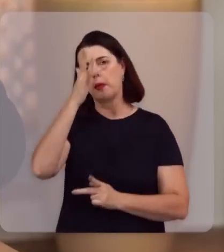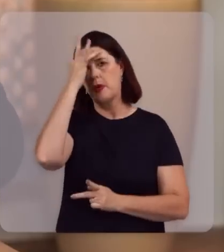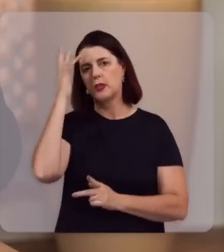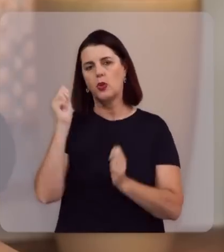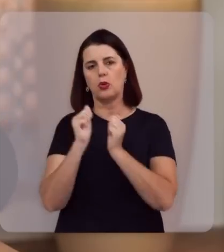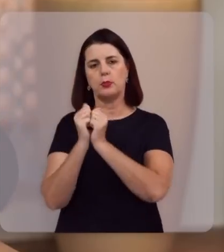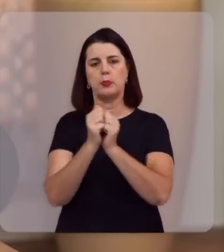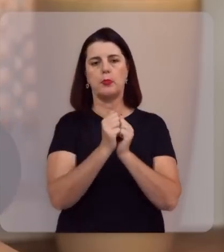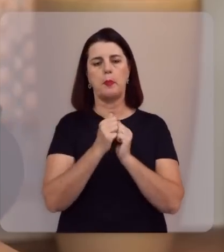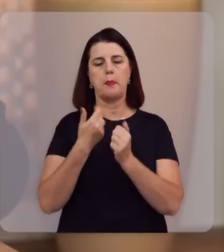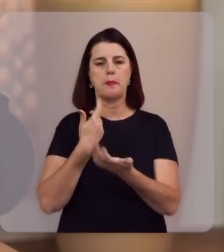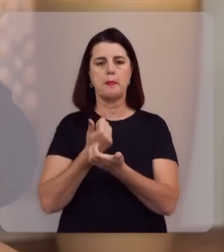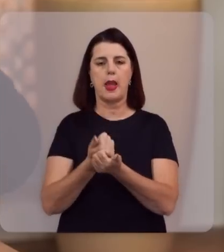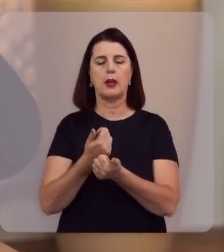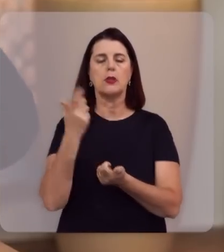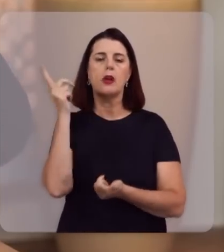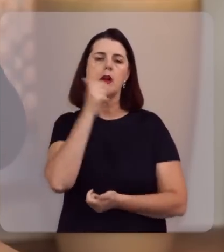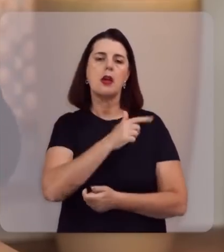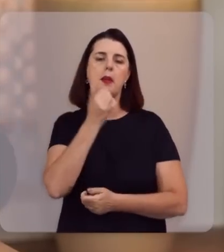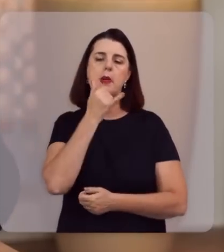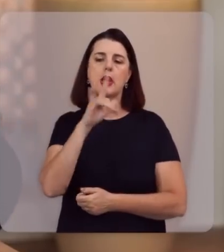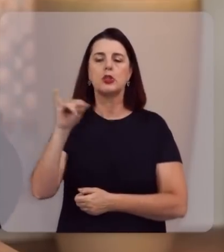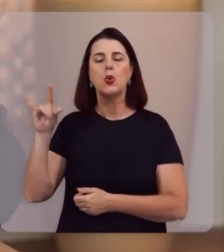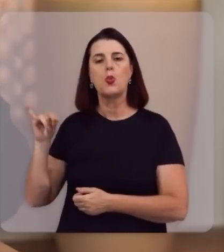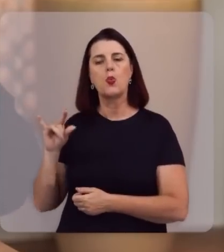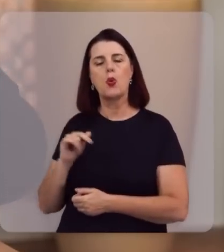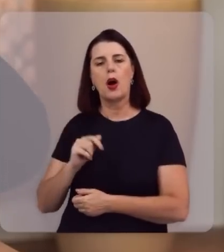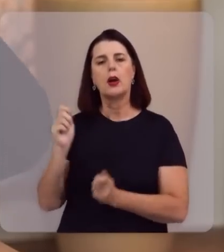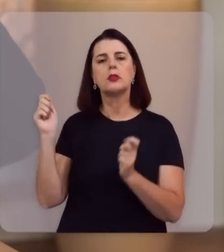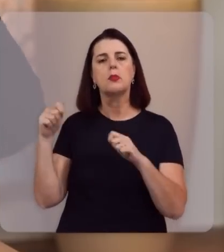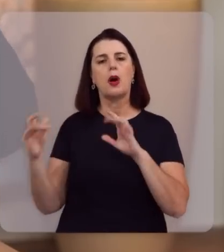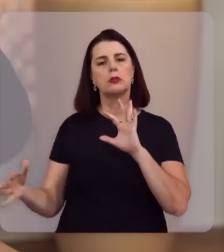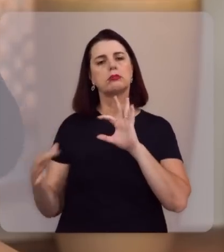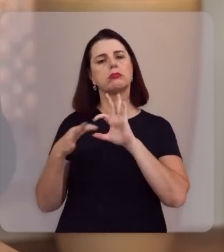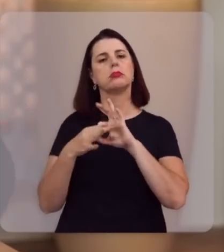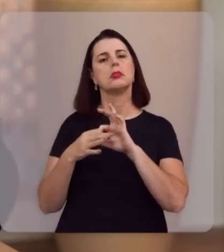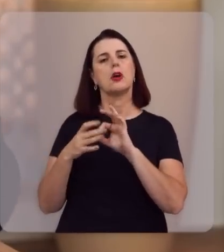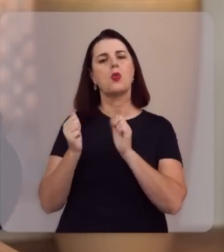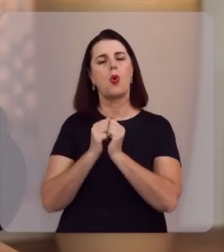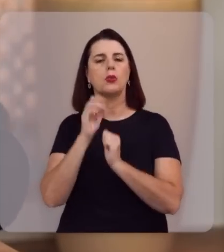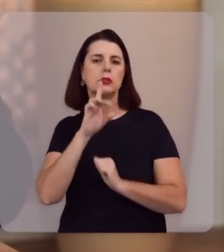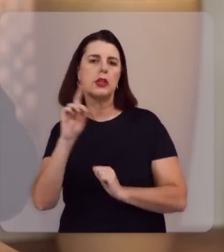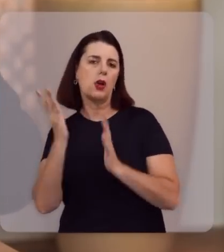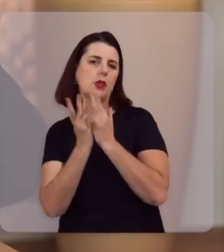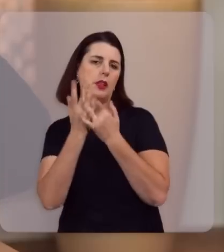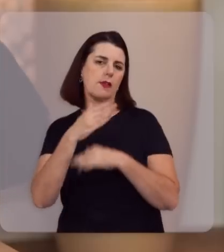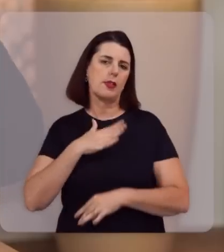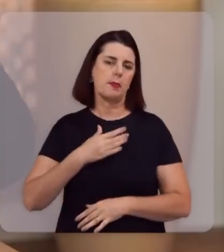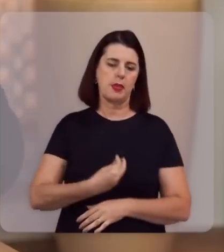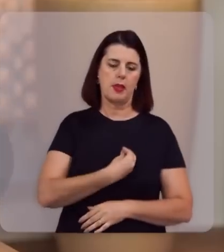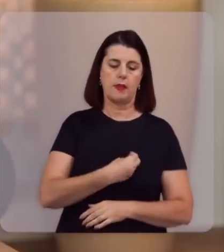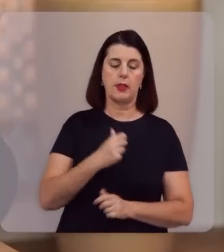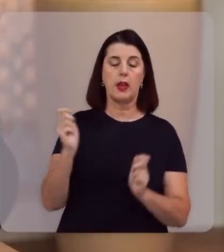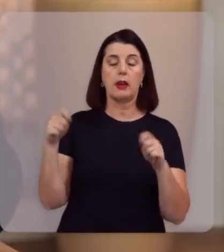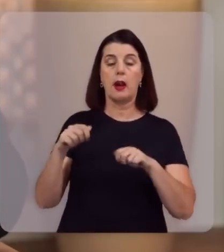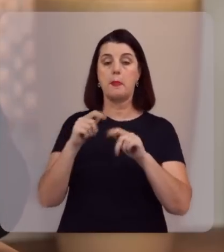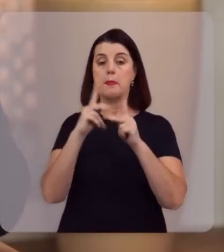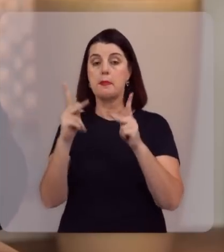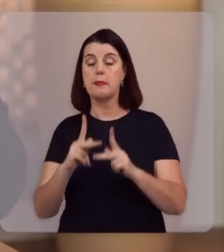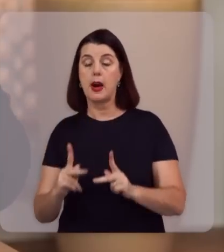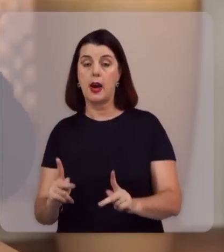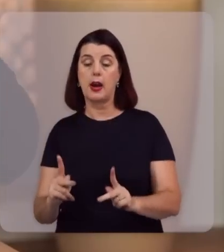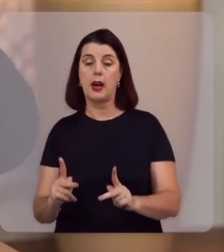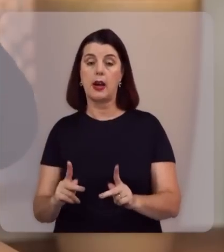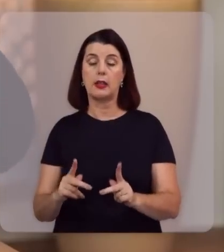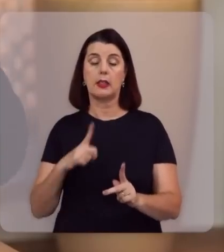a todos os que estão ao nosso redor que eles podem ser perdoados, que eles podem ser reconciliados com Deus, que eles podem ter paz com o